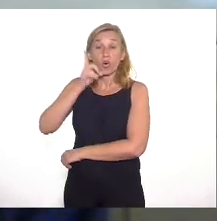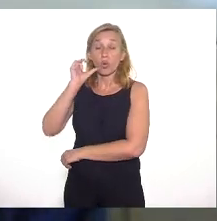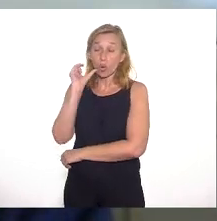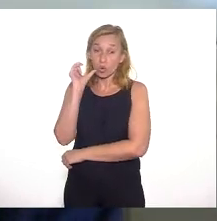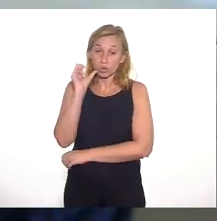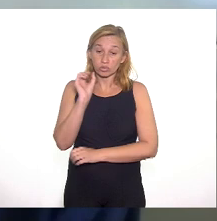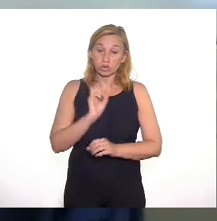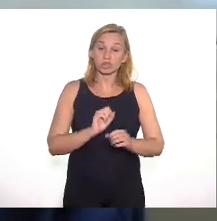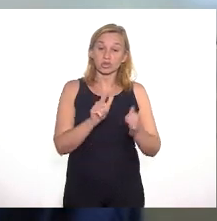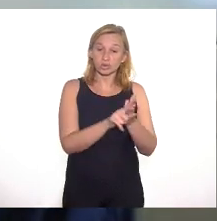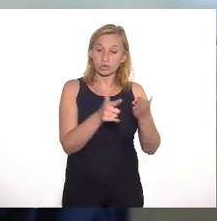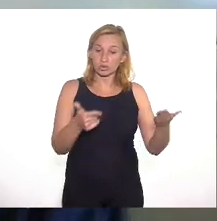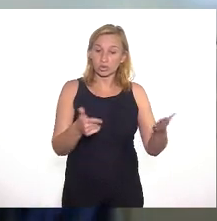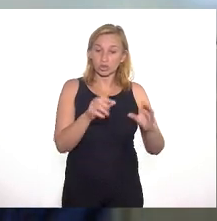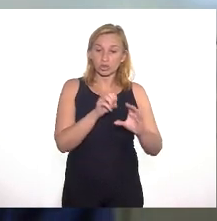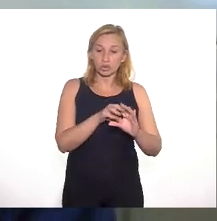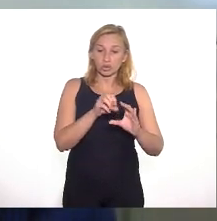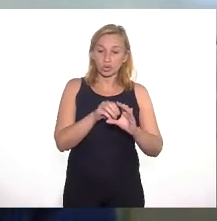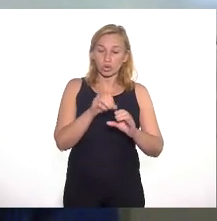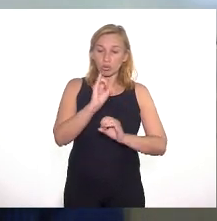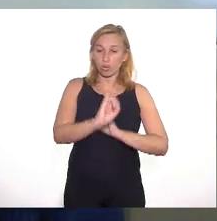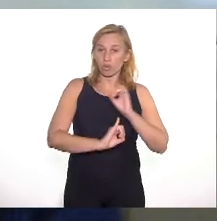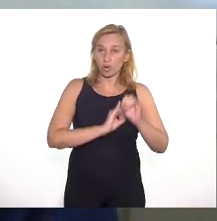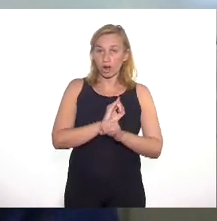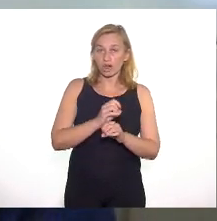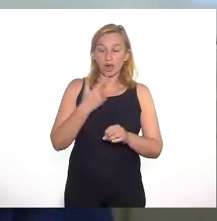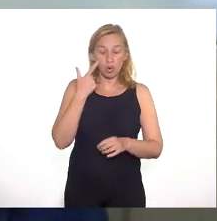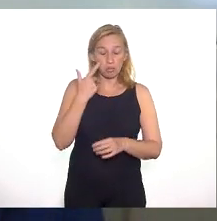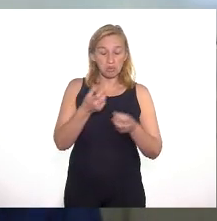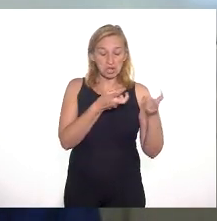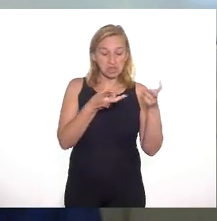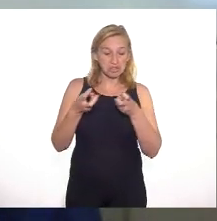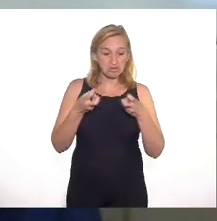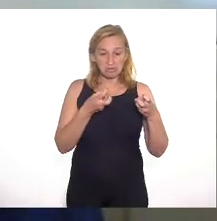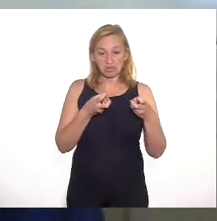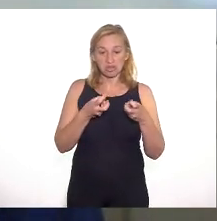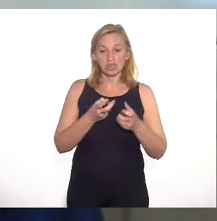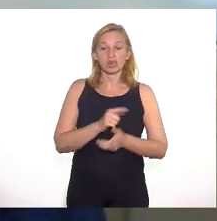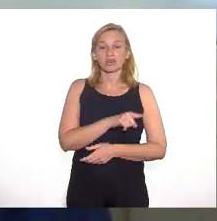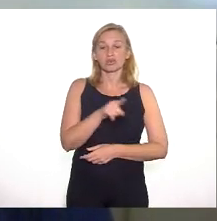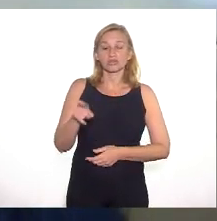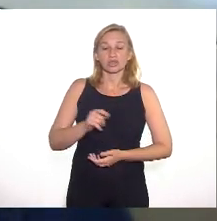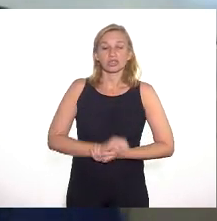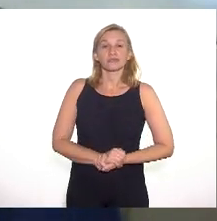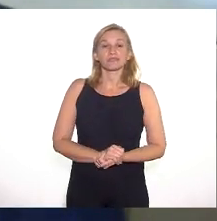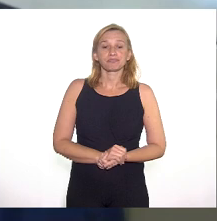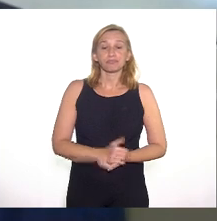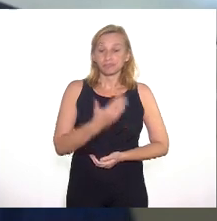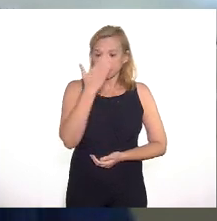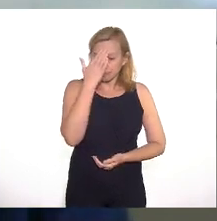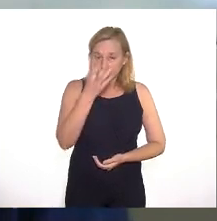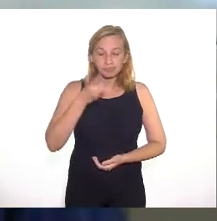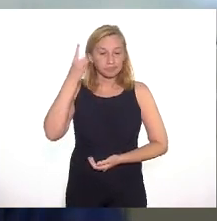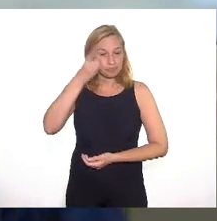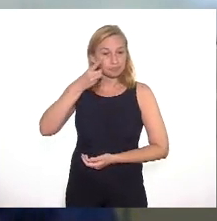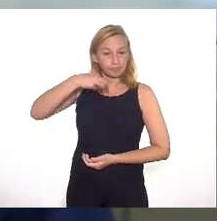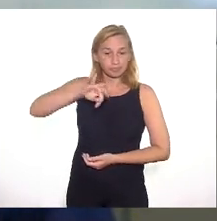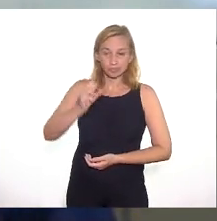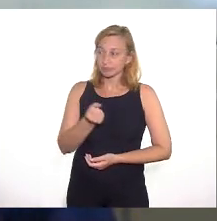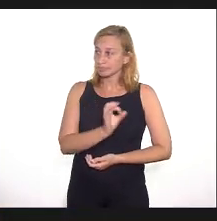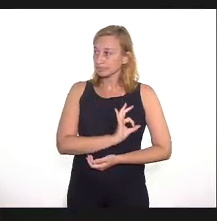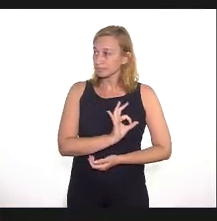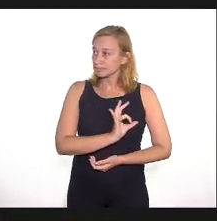saiu essa matéria no Globo Online, eu resolvi chamar a atenção de vossas excelências. Muito obrigado, deputada Marta Rocha. Eu